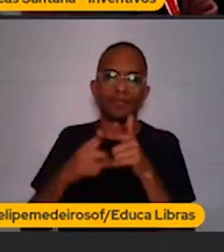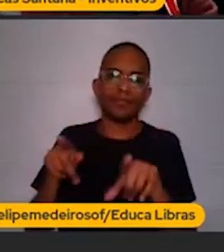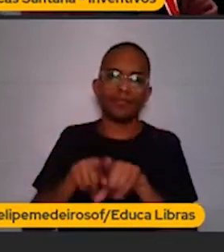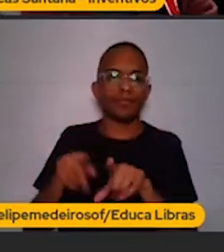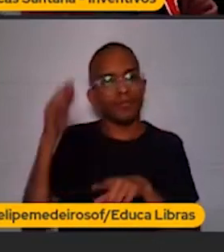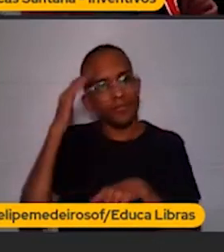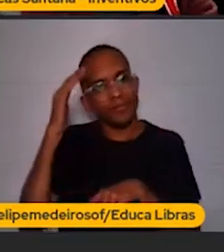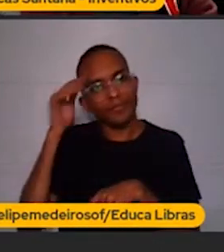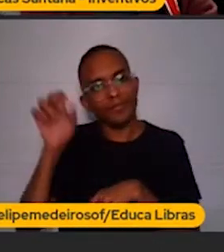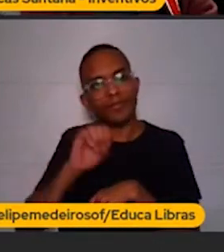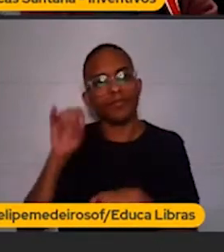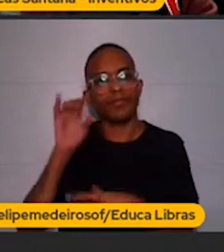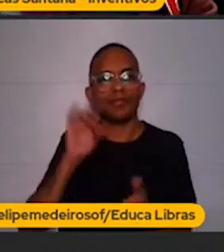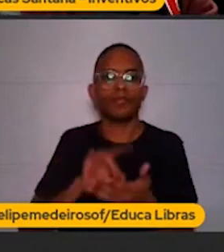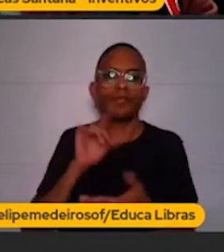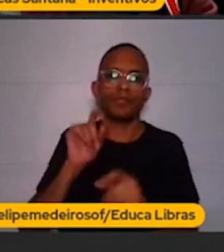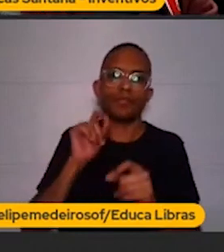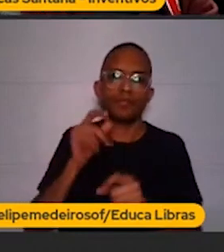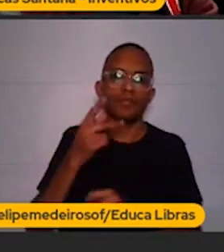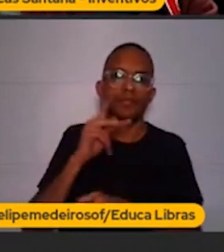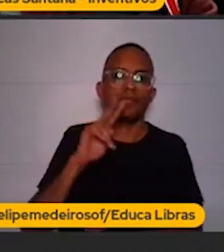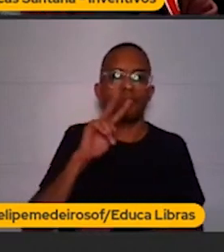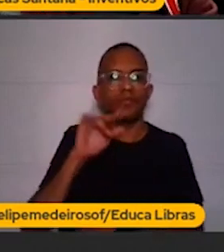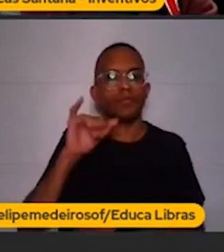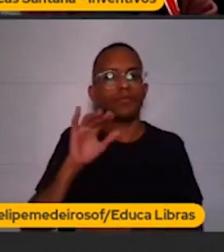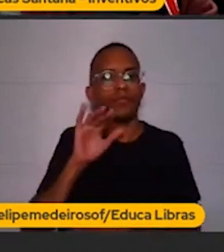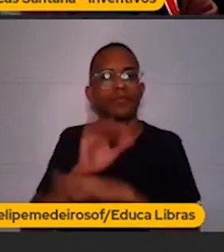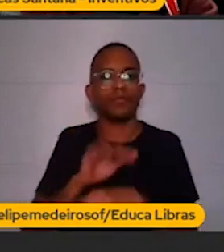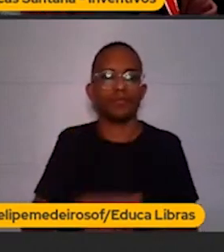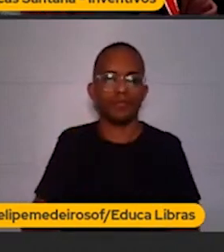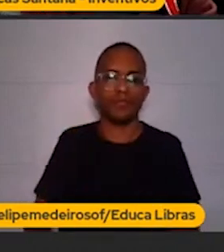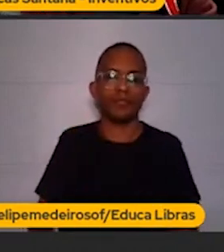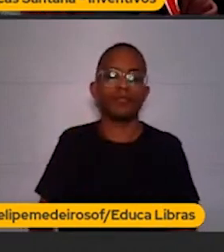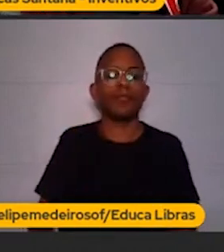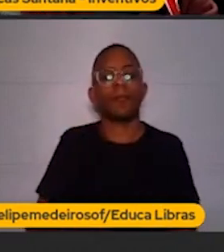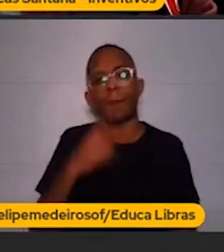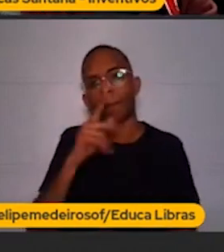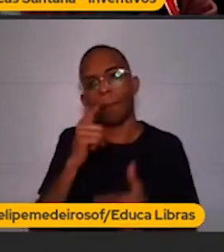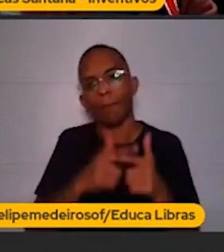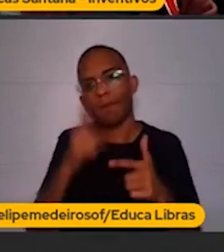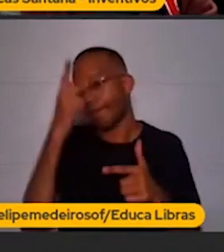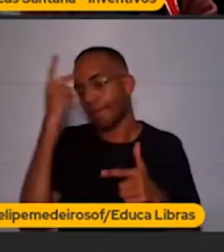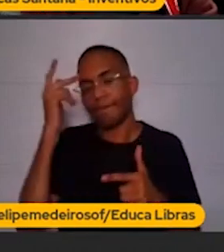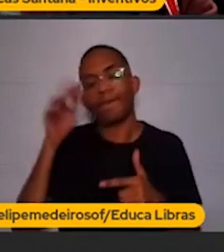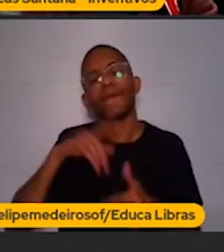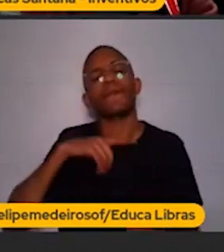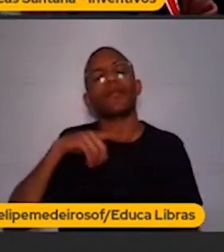entenda se de fato a sua solução vai gerar um resultado positivo para o problema que essa pessoa tem.